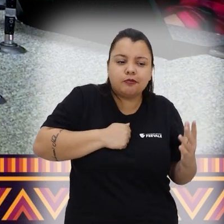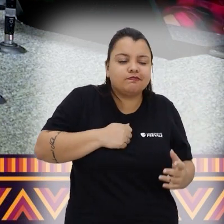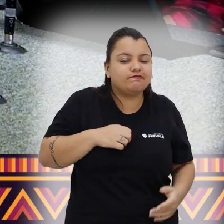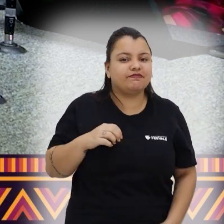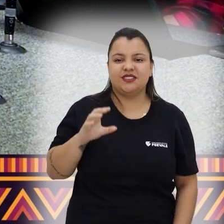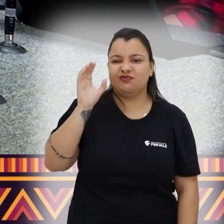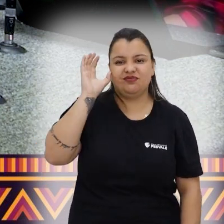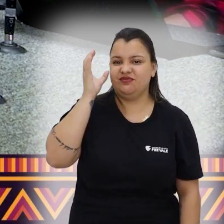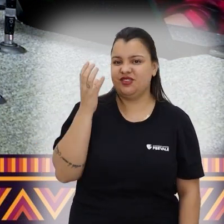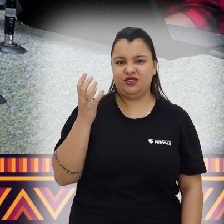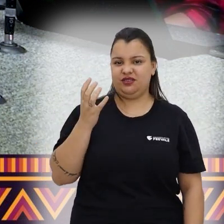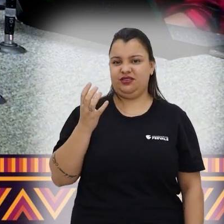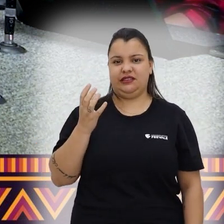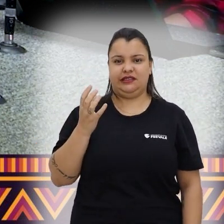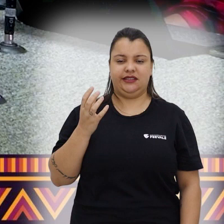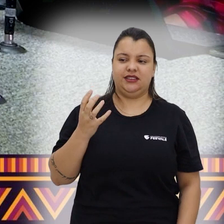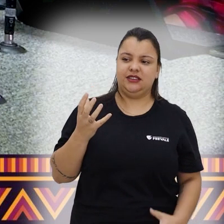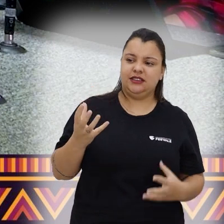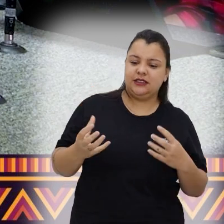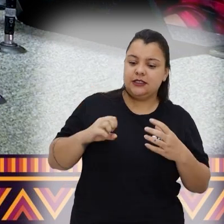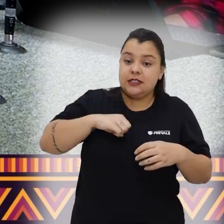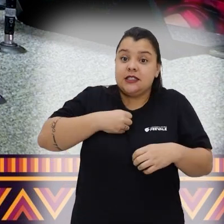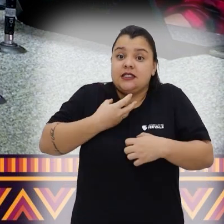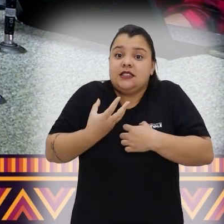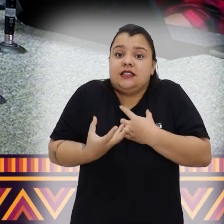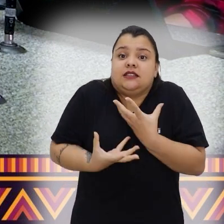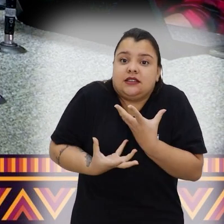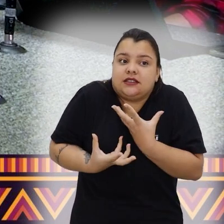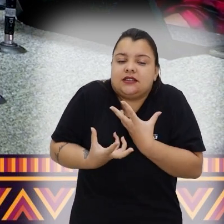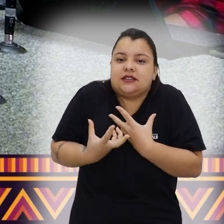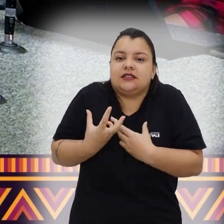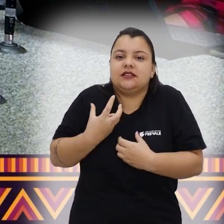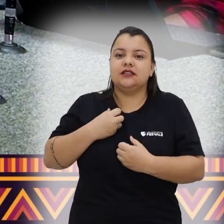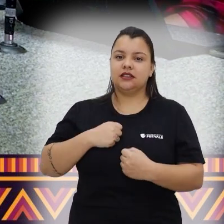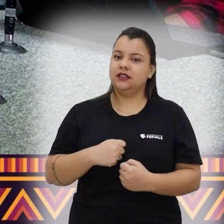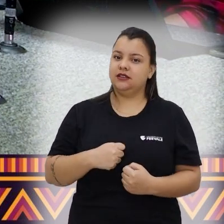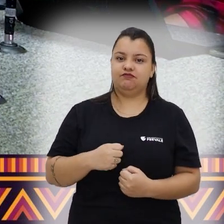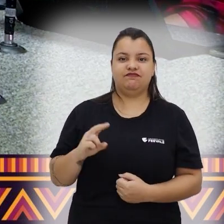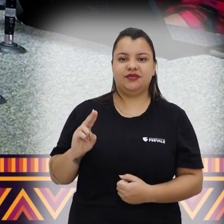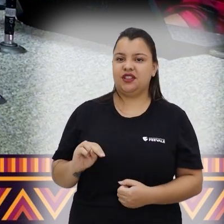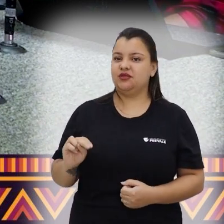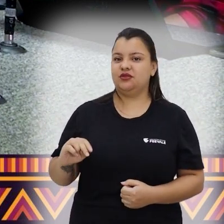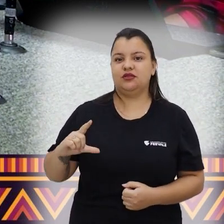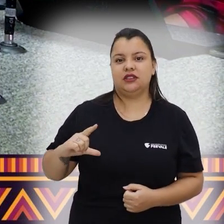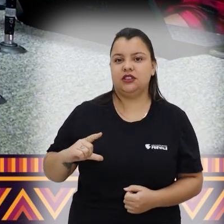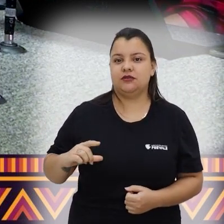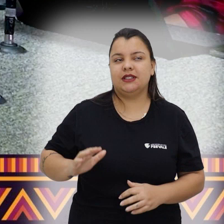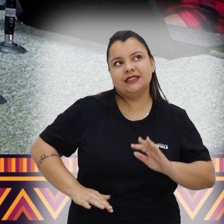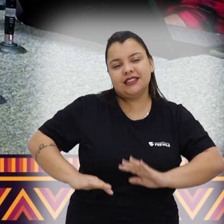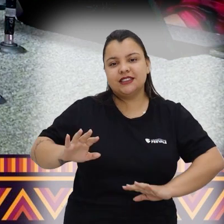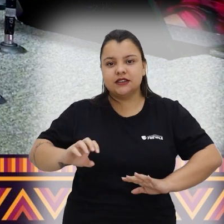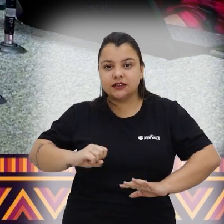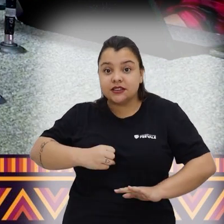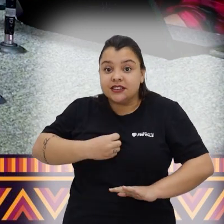consegui trabalhar, manifestar, porque nunca veio até mim. Mas em algum momento desperta, Desperta. Né?